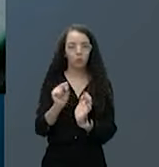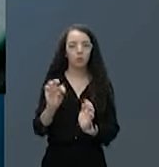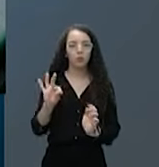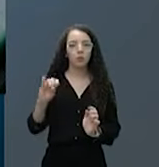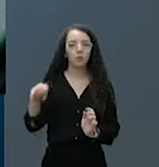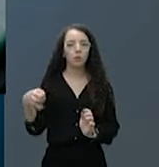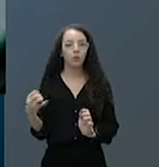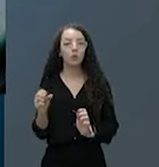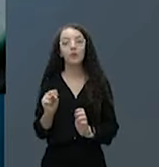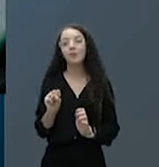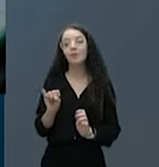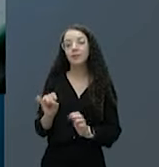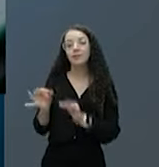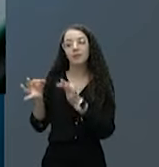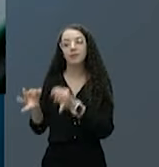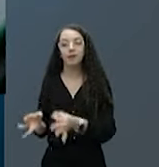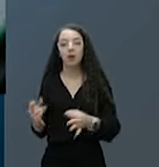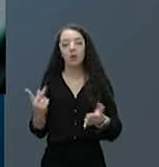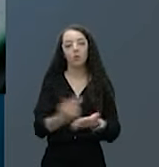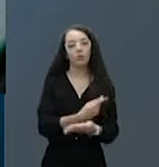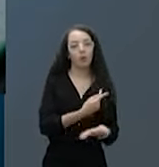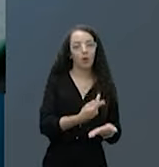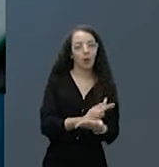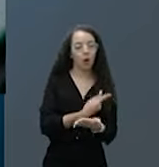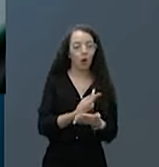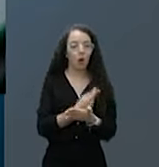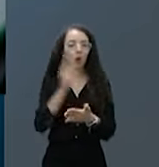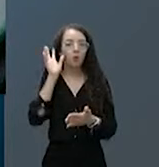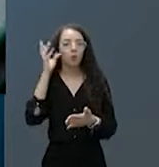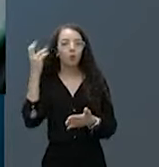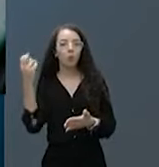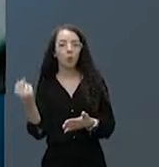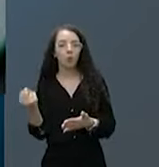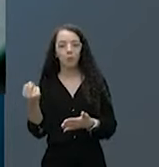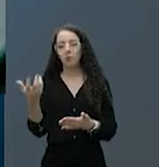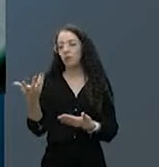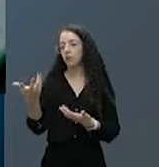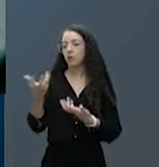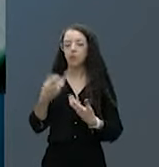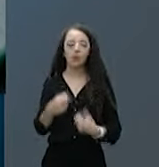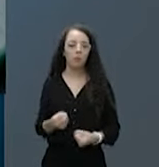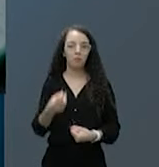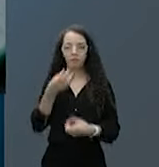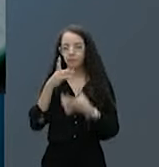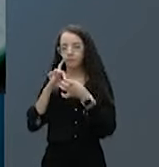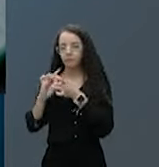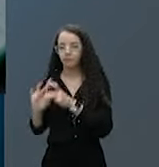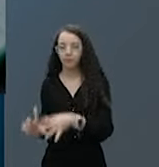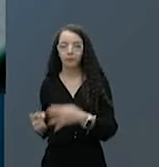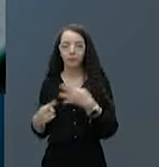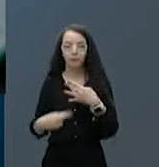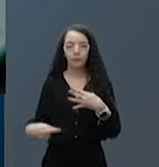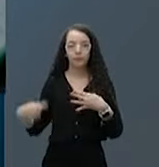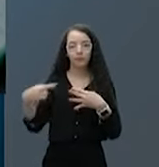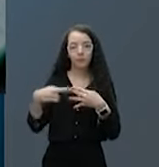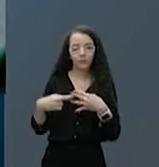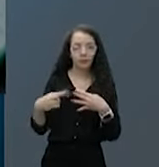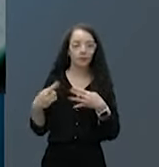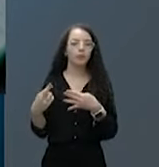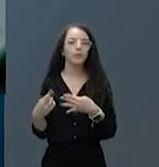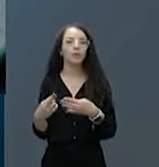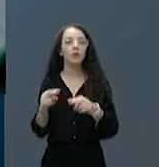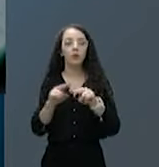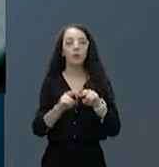ou desacerto de decisão que nega seguimento a recurso extraordinário, análise sempre vinculada pelo que ficou deliberado pelo STF